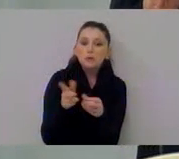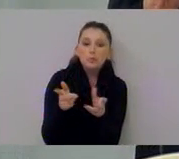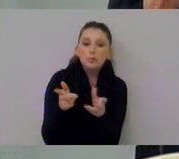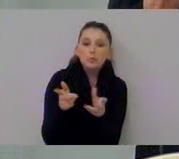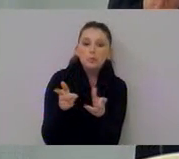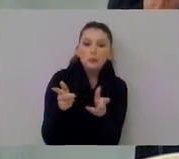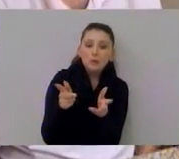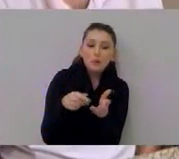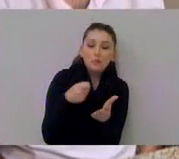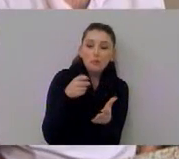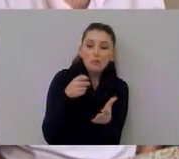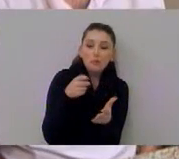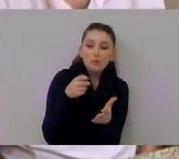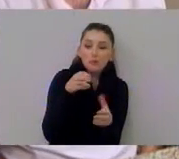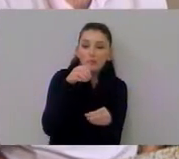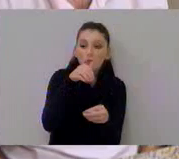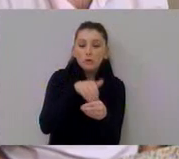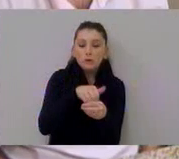prefeito. Você